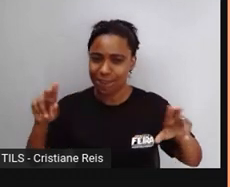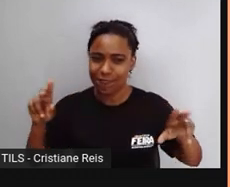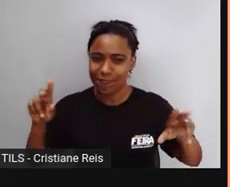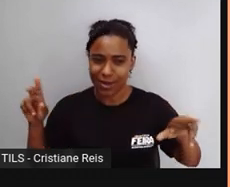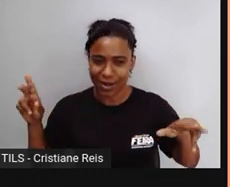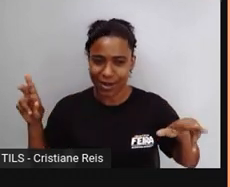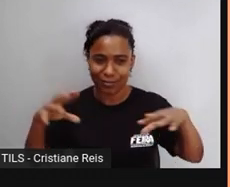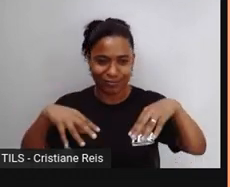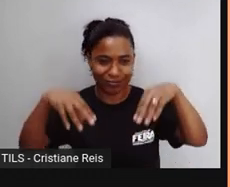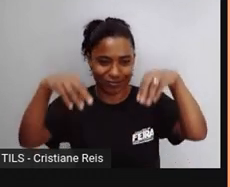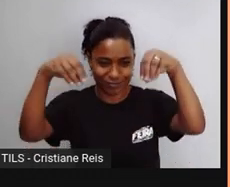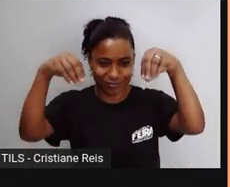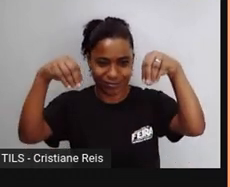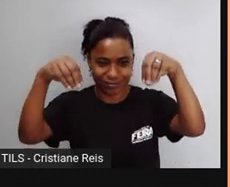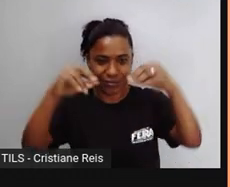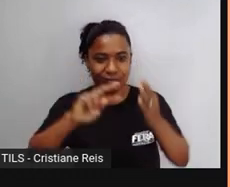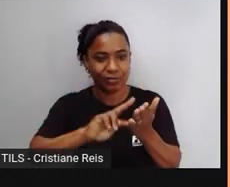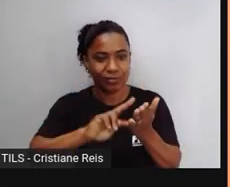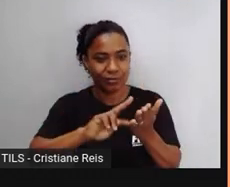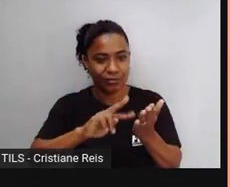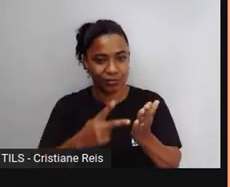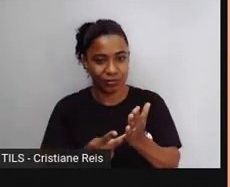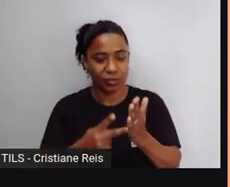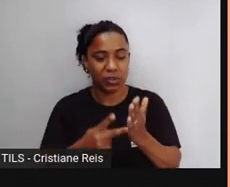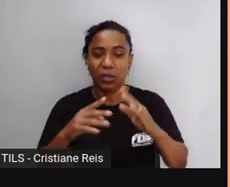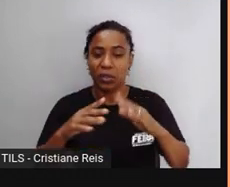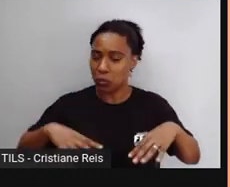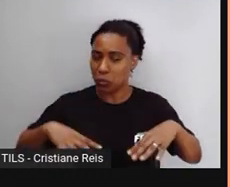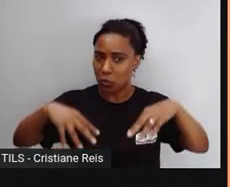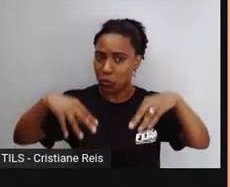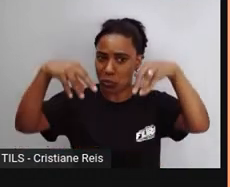aqui. Antigas e grandes.